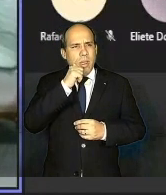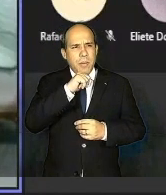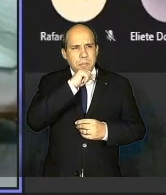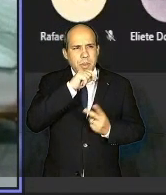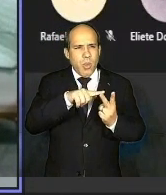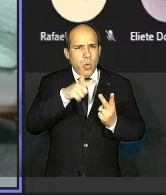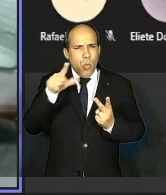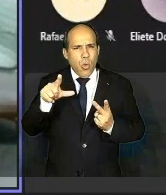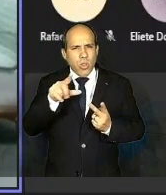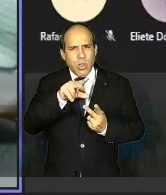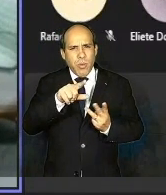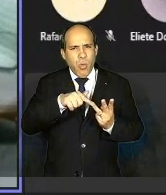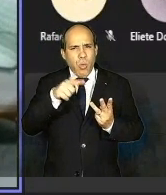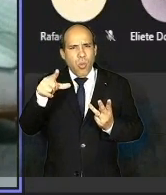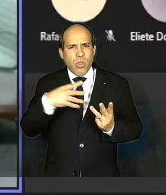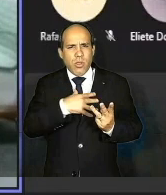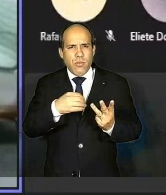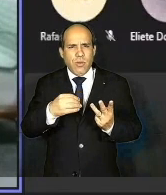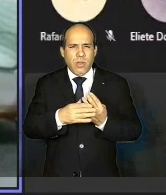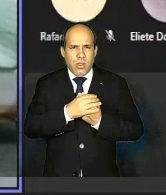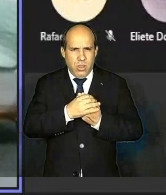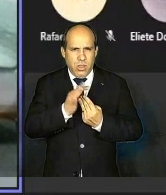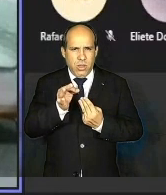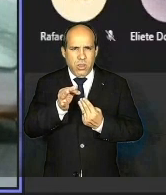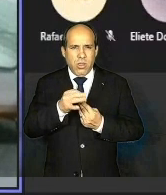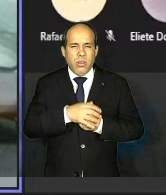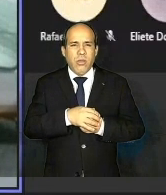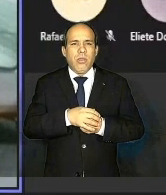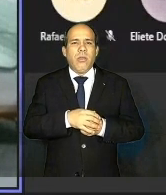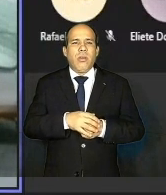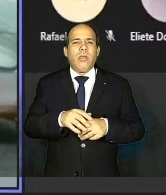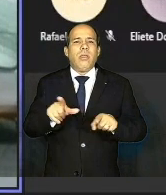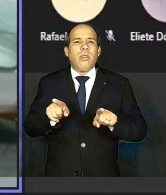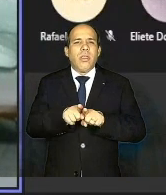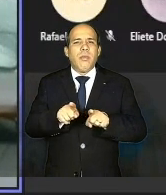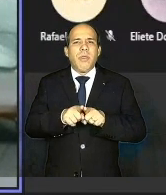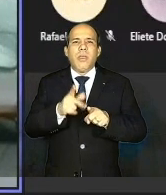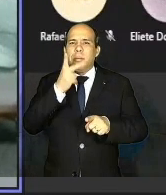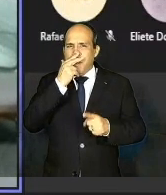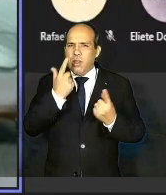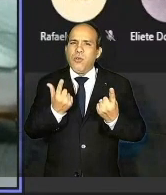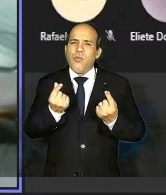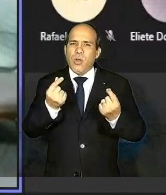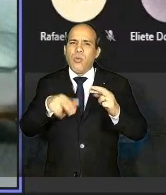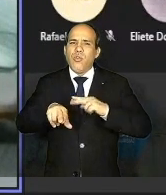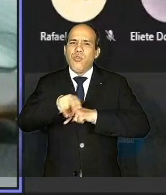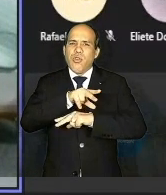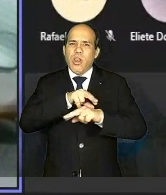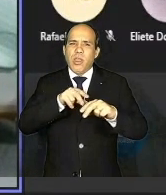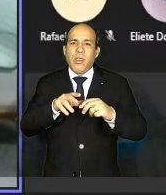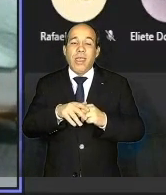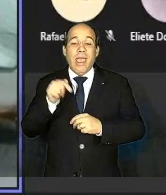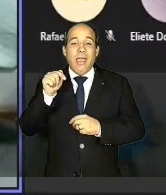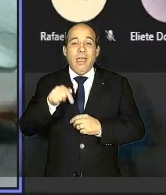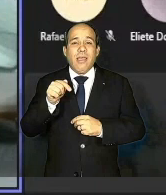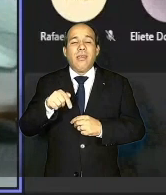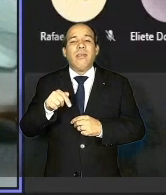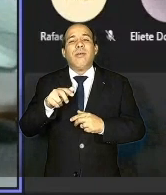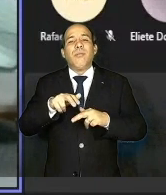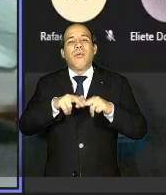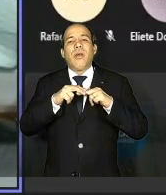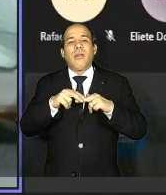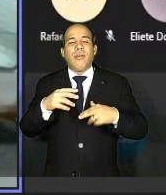É interessante, né, que uma é a mãe, outra é o irmão e outra é a filha, né? Então tem até isso, alguma